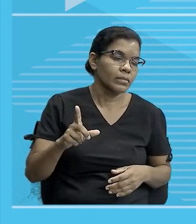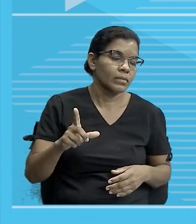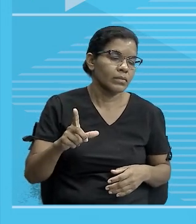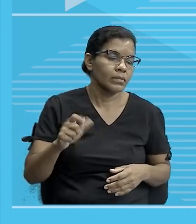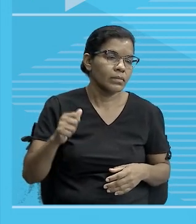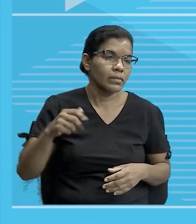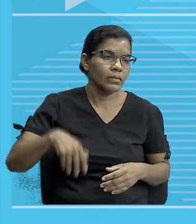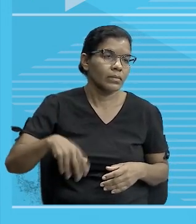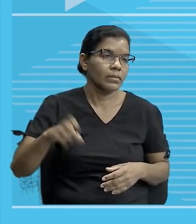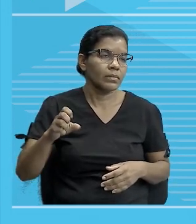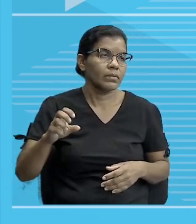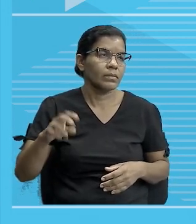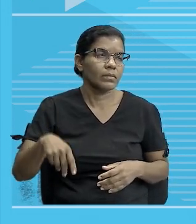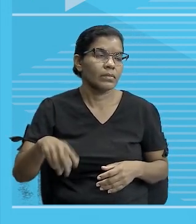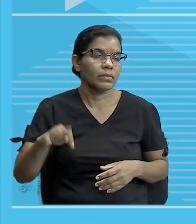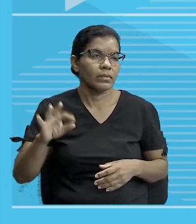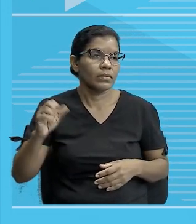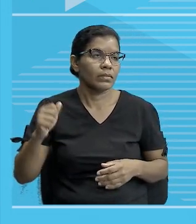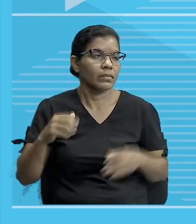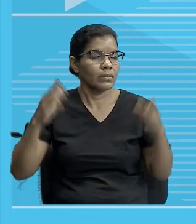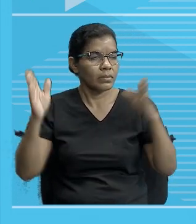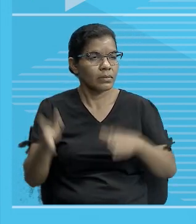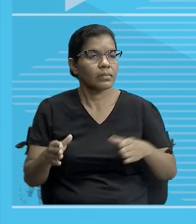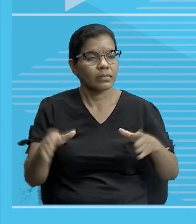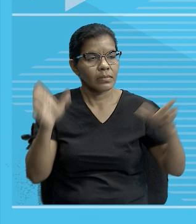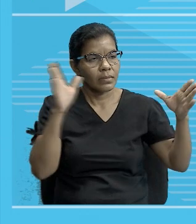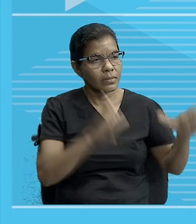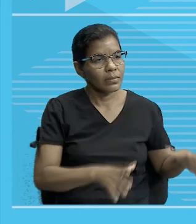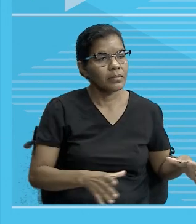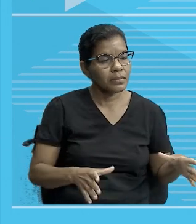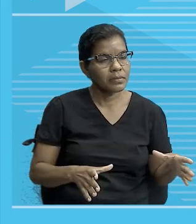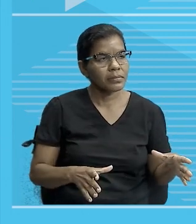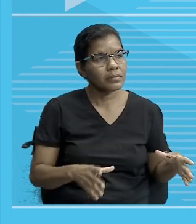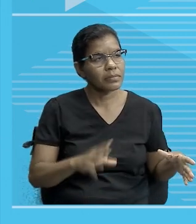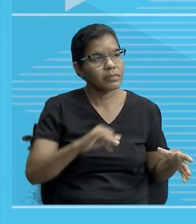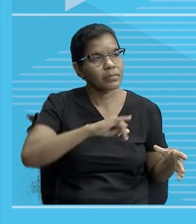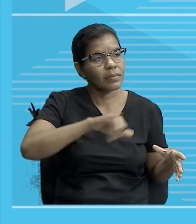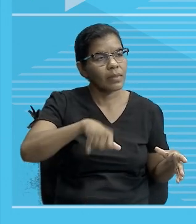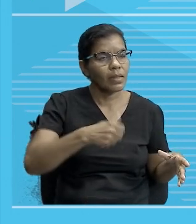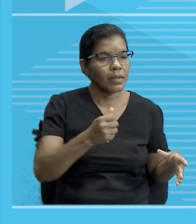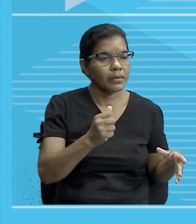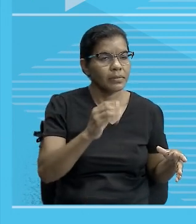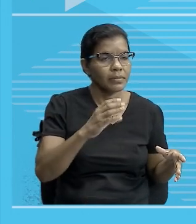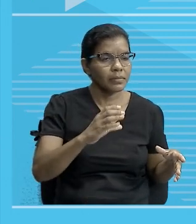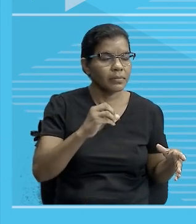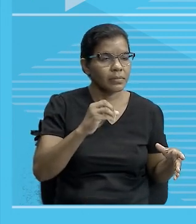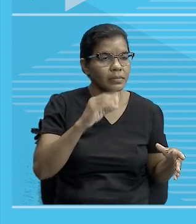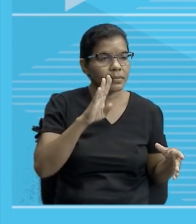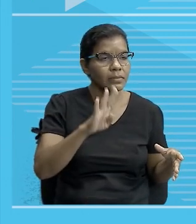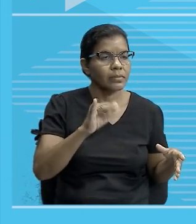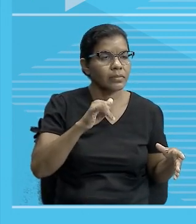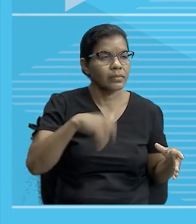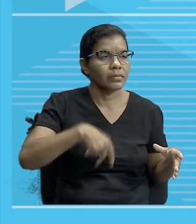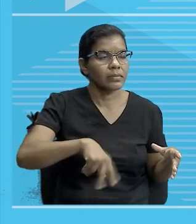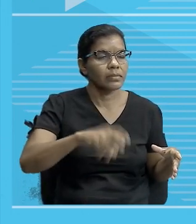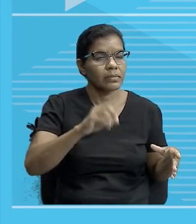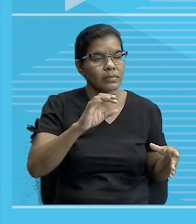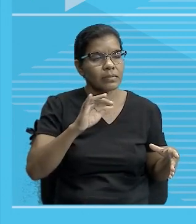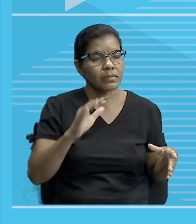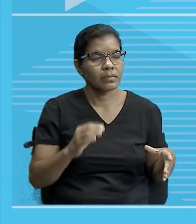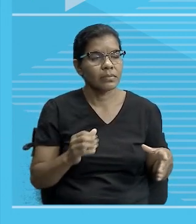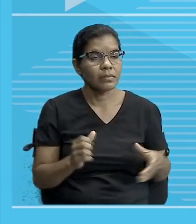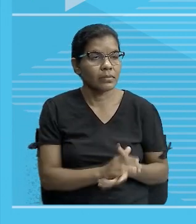ó. À esquerda ficavam os jacobinos do convento de São Jacobs, onde eles se